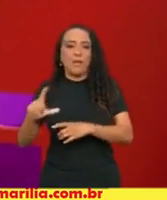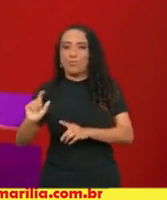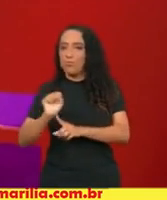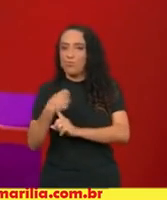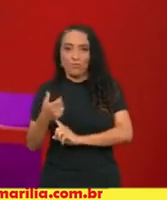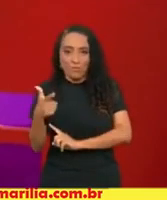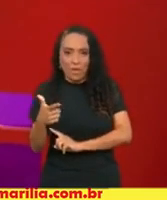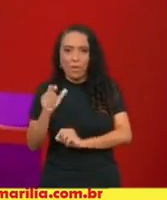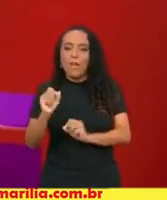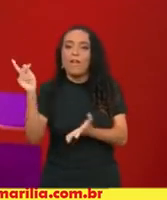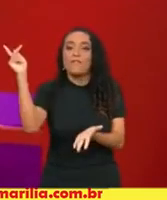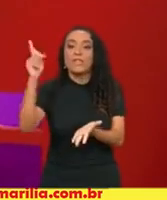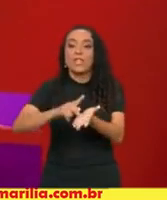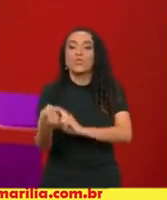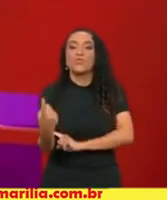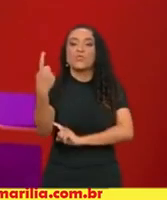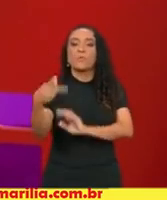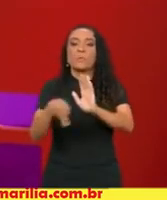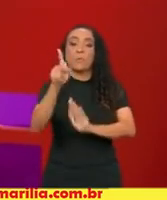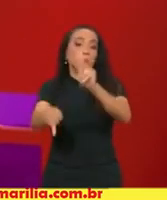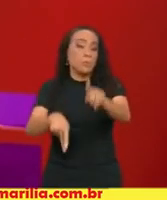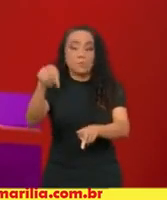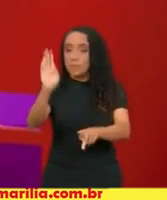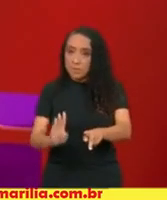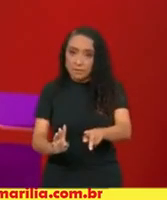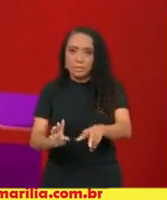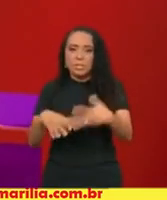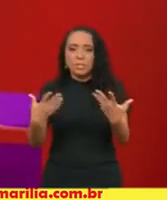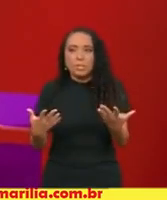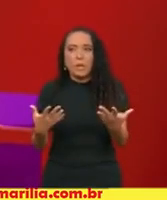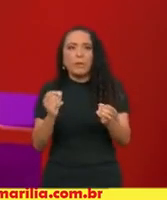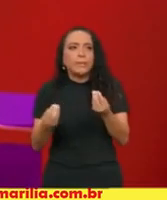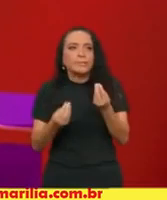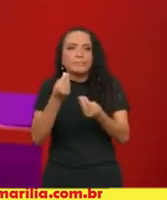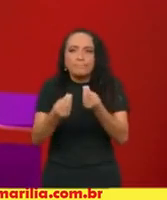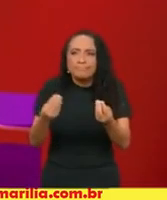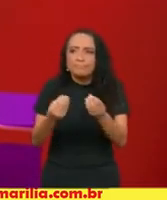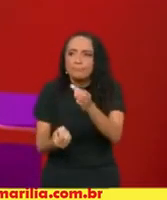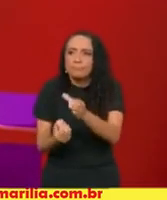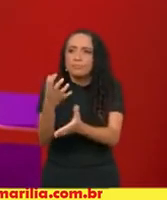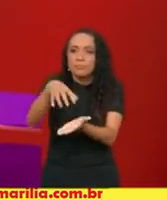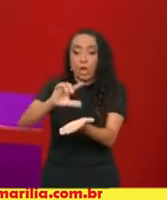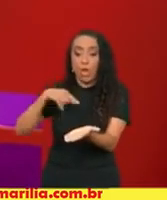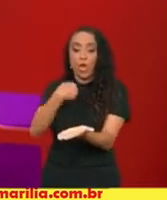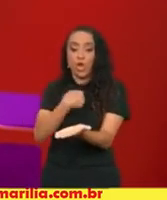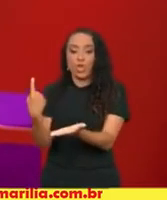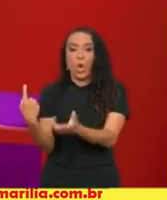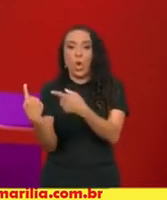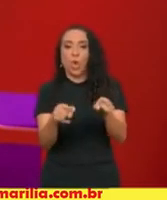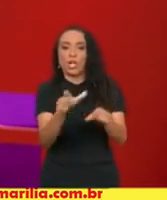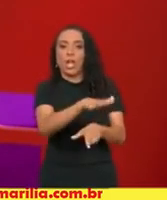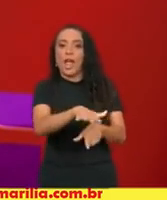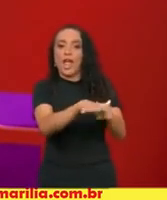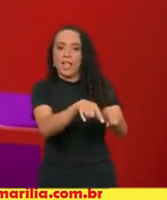é a verdade única do povo brasileiro. Estão procurando criar uma unidade do nós contra eles, e